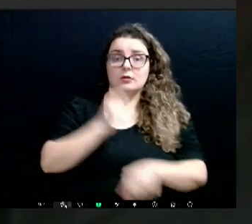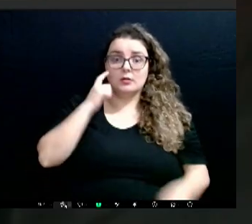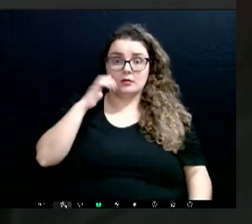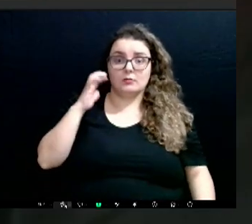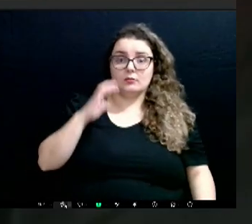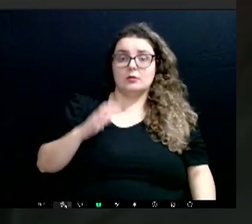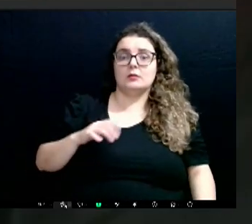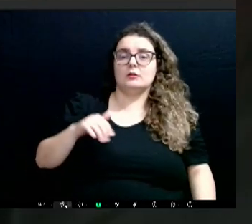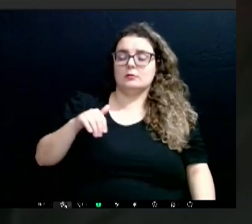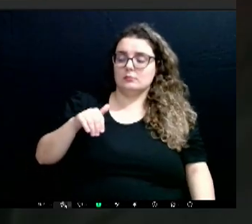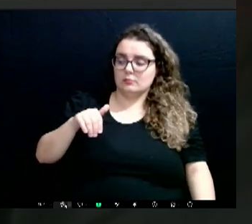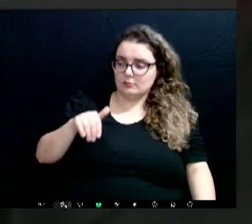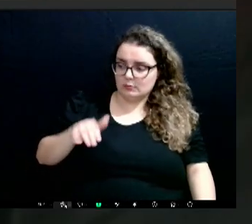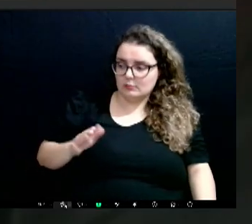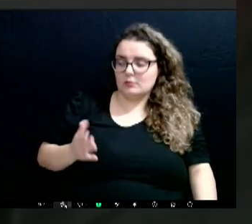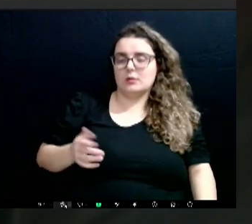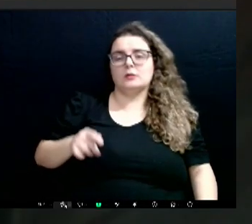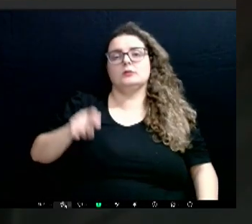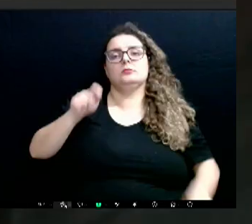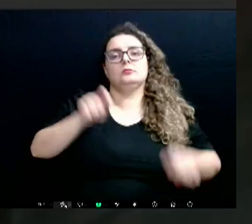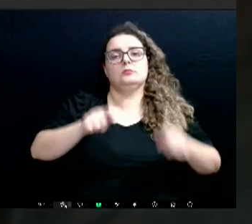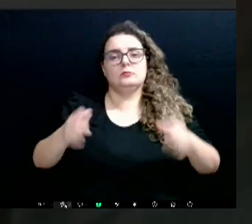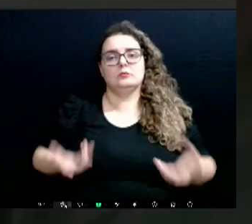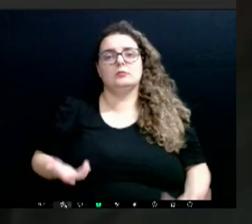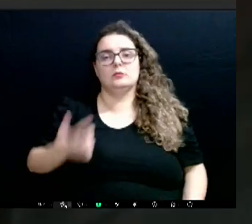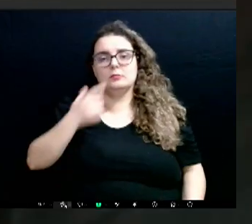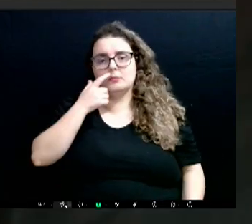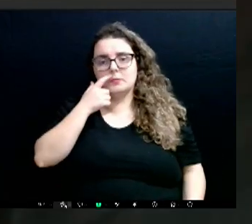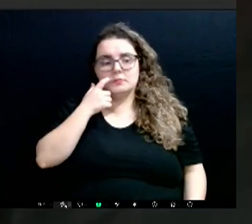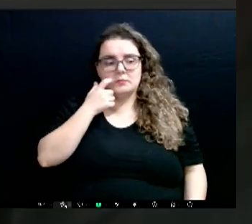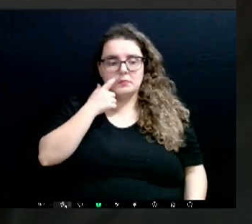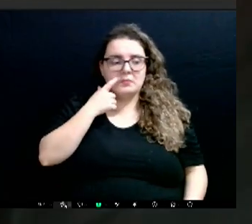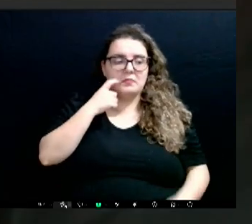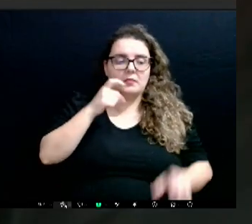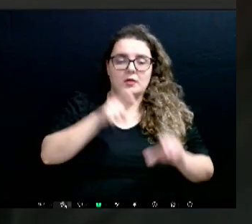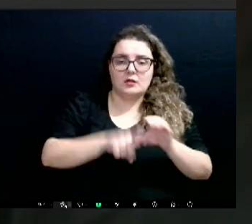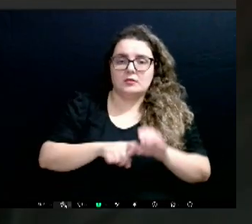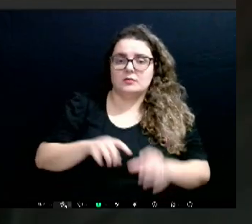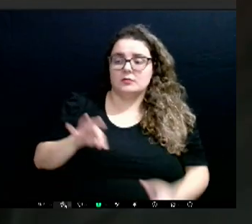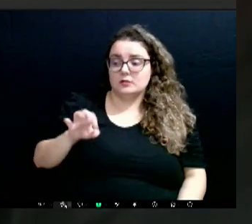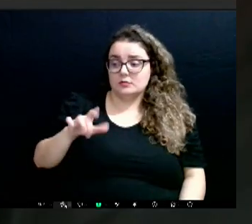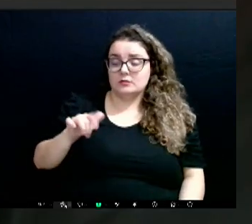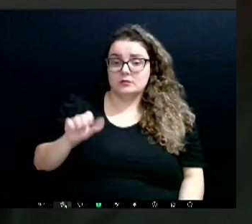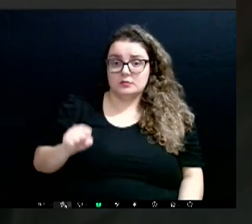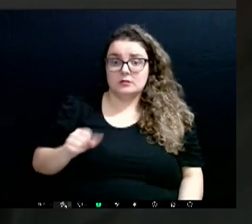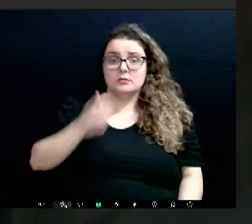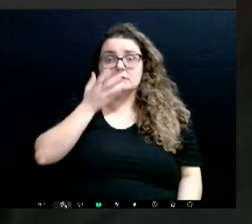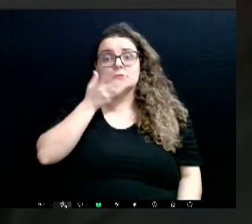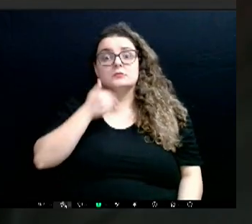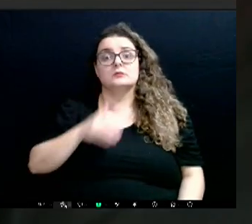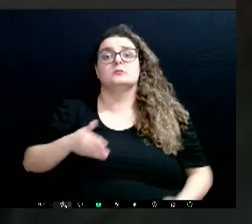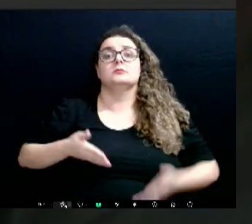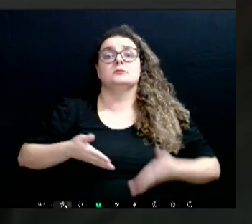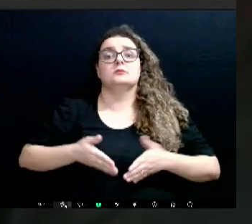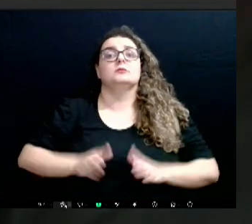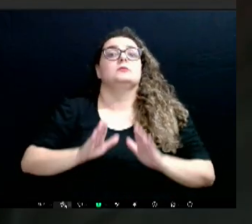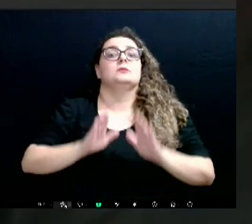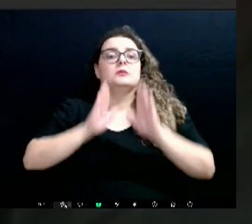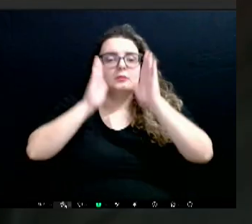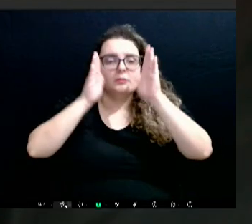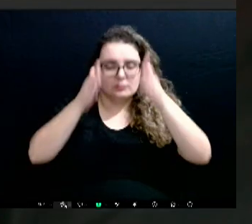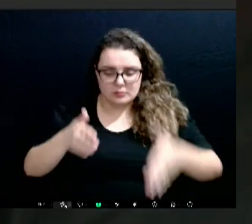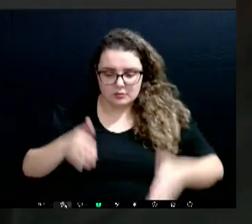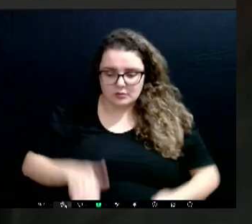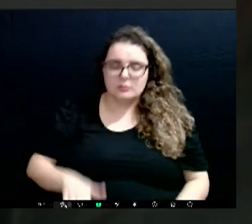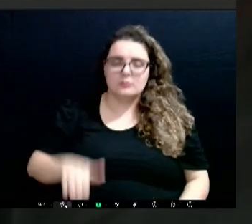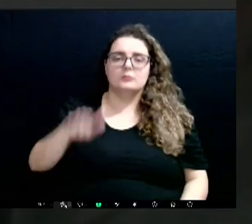vez mais pessoas ficando dependentes das telas e as crianças estão nascendo e crescendo